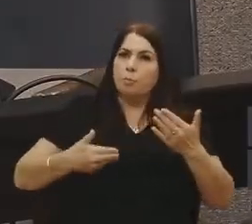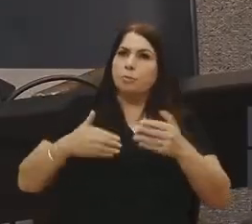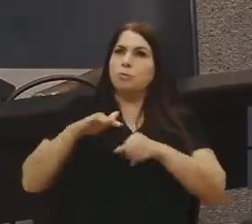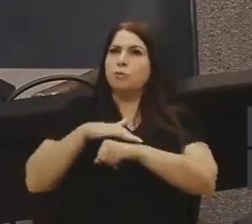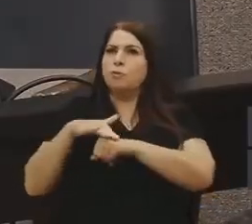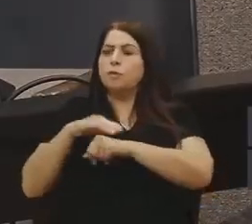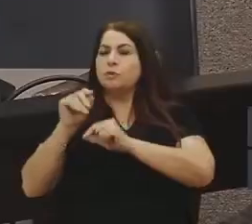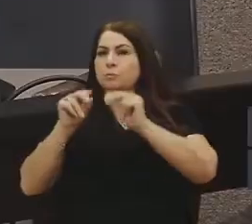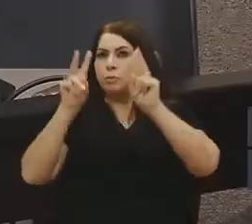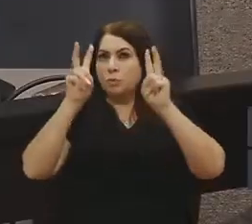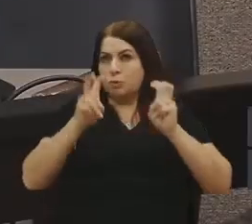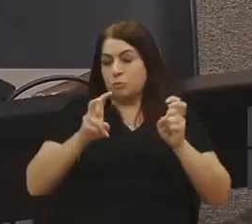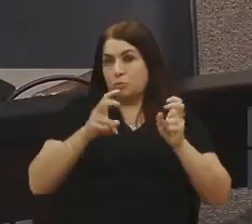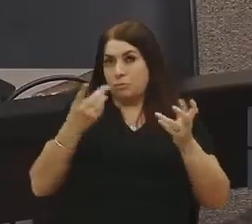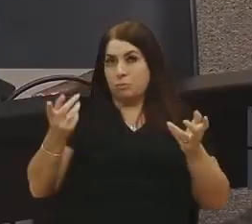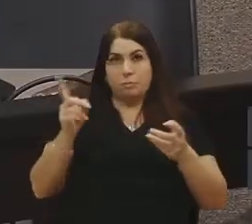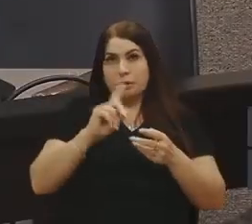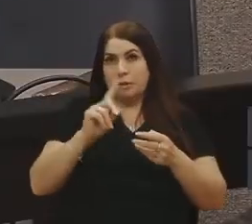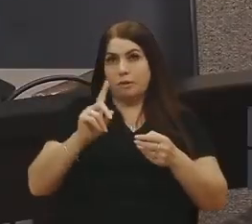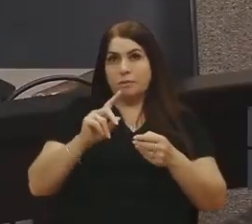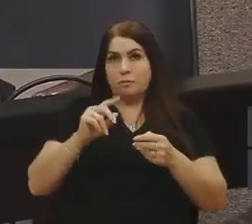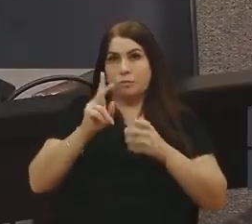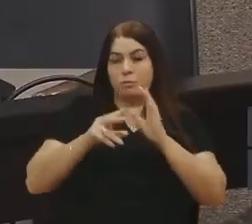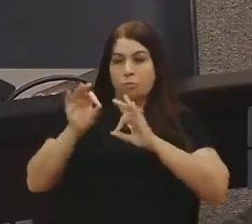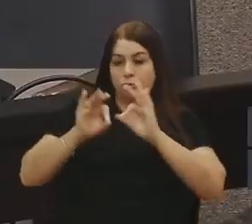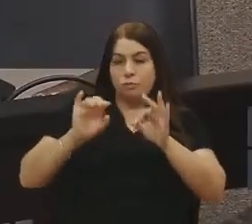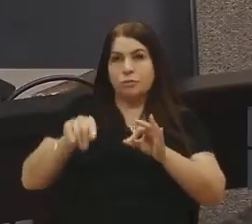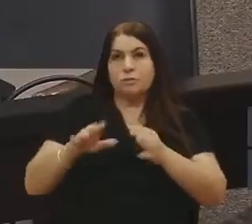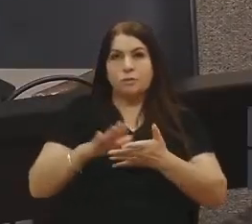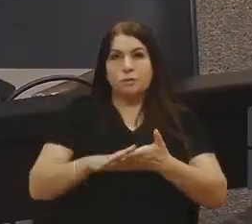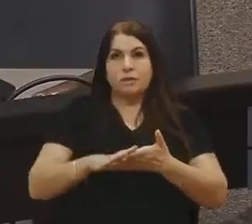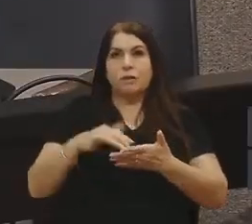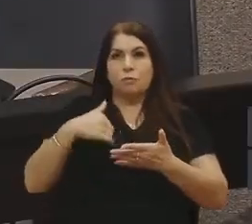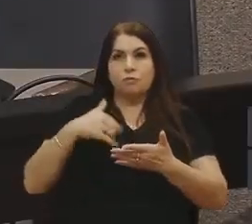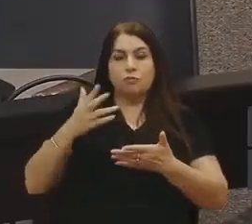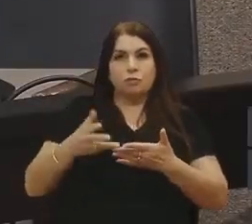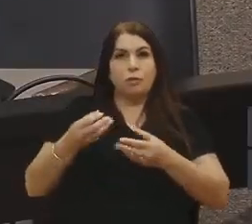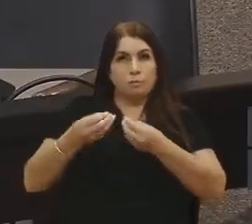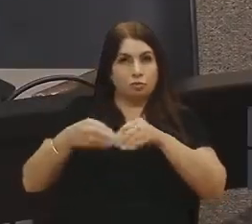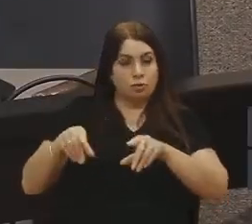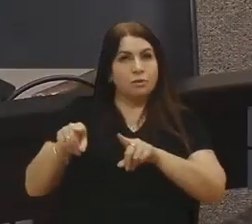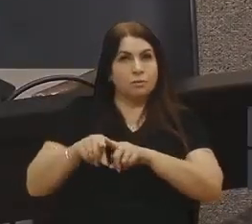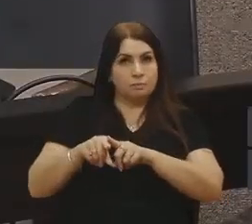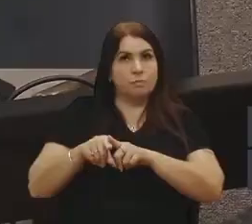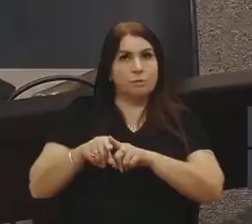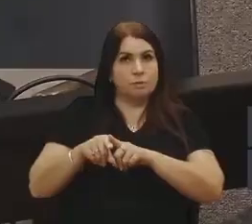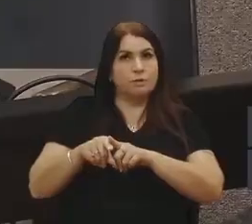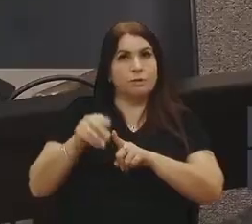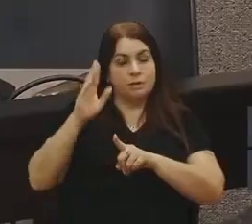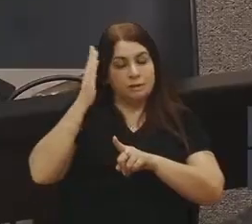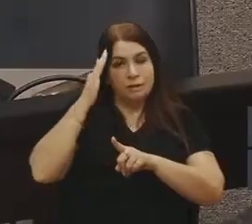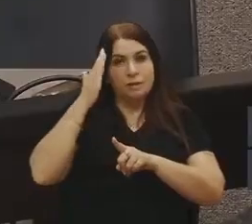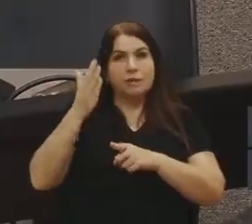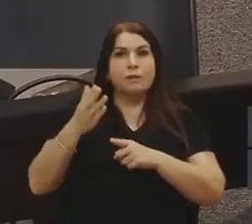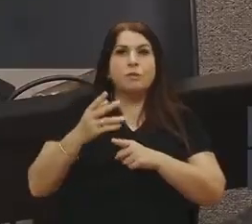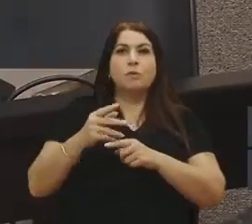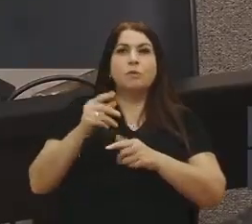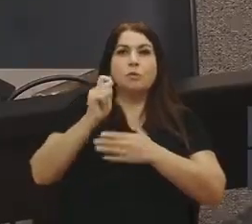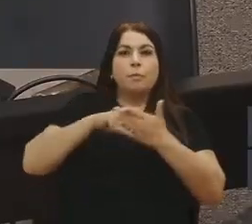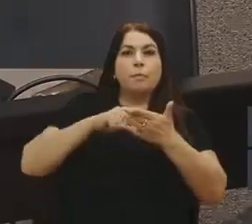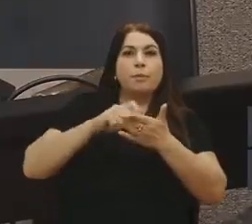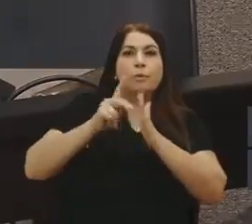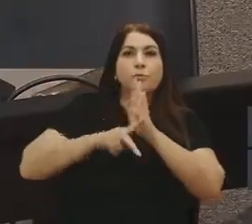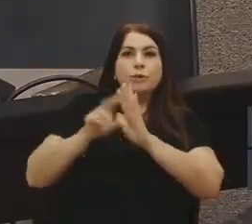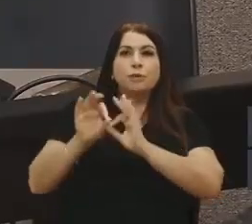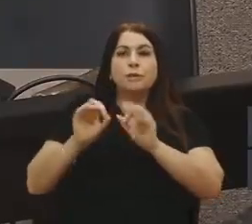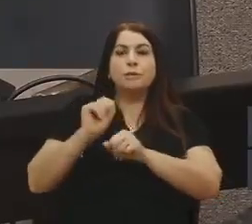conversar sobre o assunto, mas não, né, quando um projeto vem aqui, eu já fui prejudicada por isso, e sei o quanto, quando a gente protocola um projeto